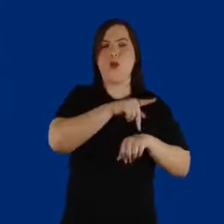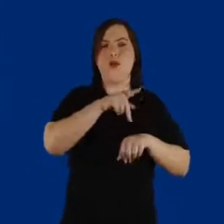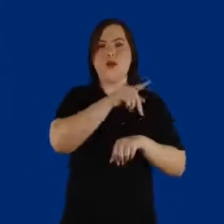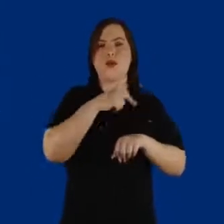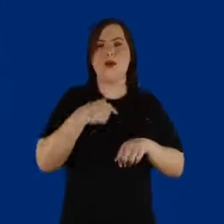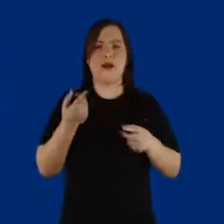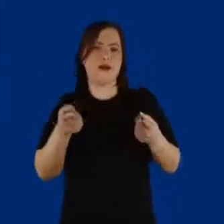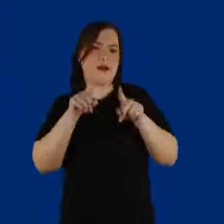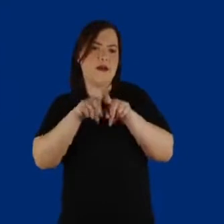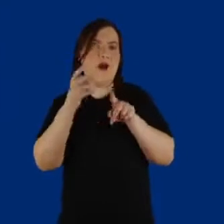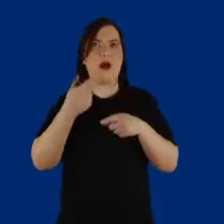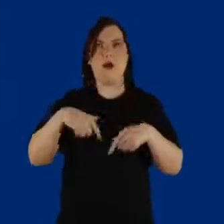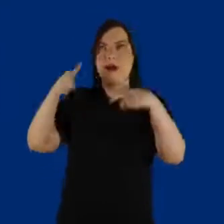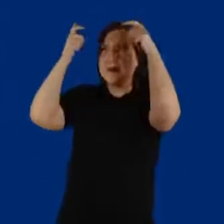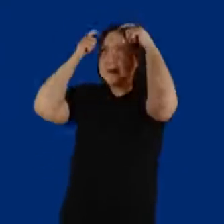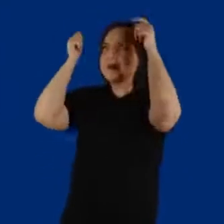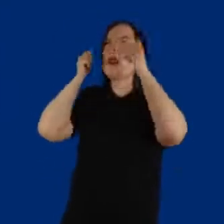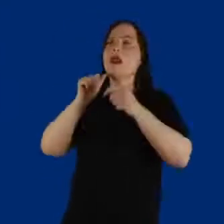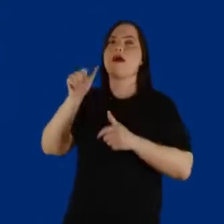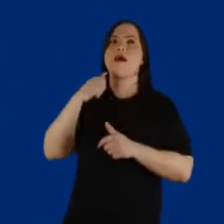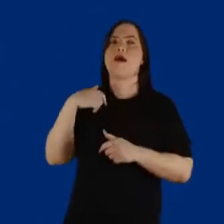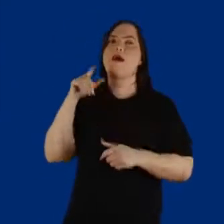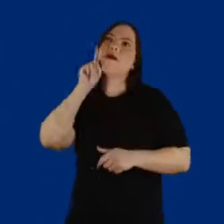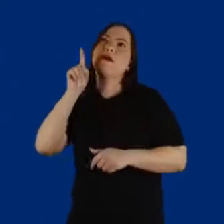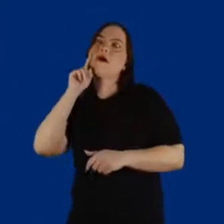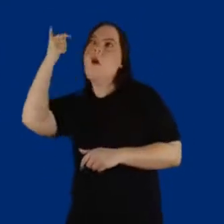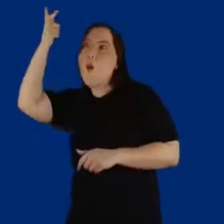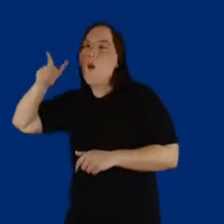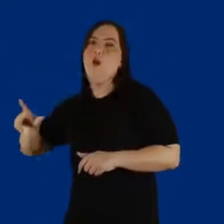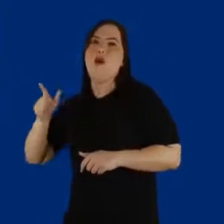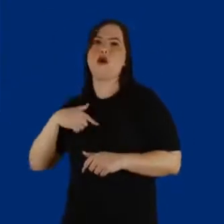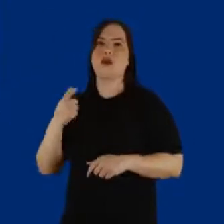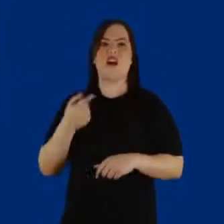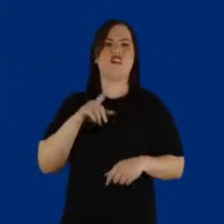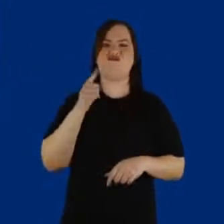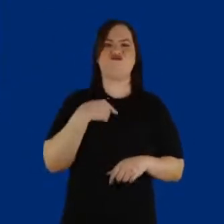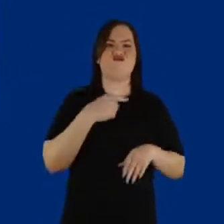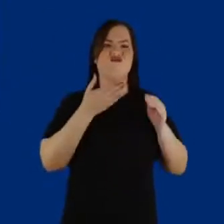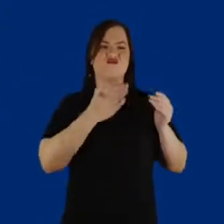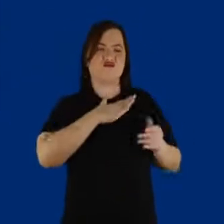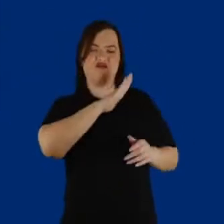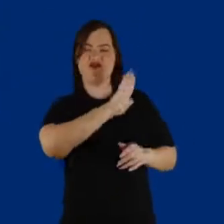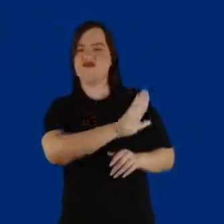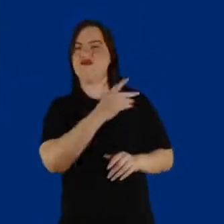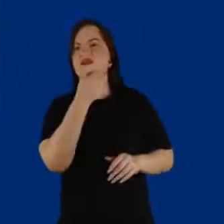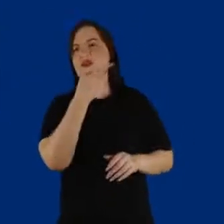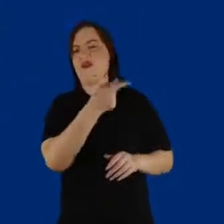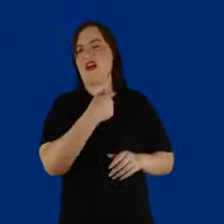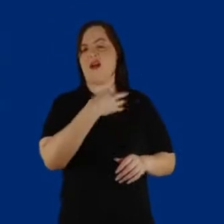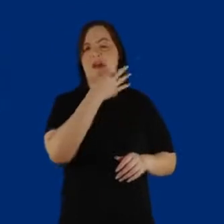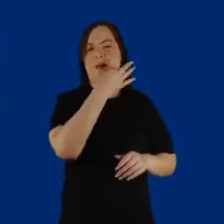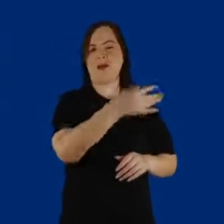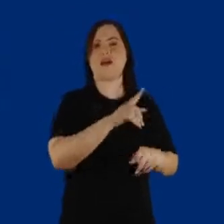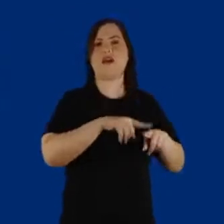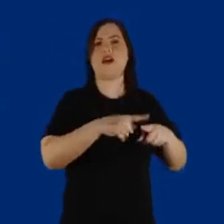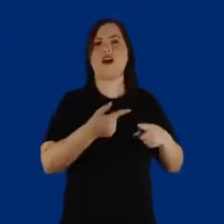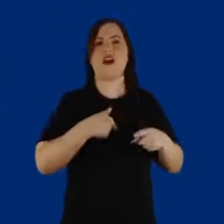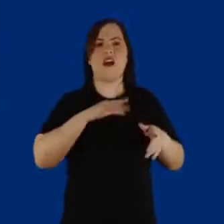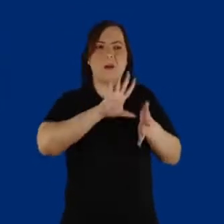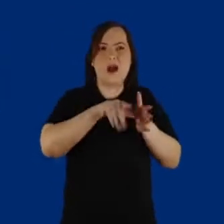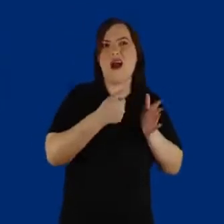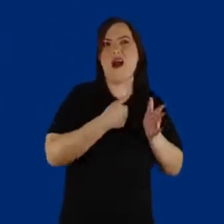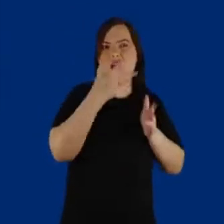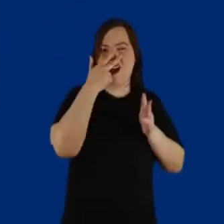igual à rainha da Inglaterra, ou alguém que não tem nada a ver comigo, daí eu renuncio às minhas raízes, eu estou me